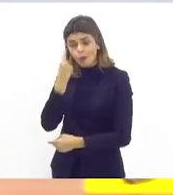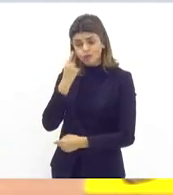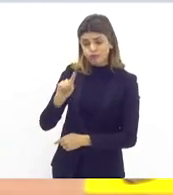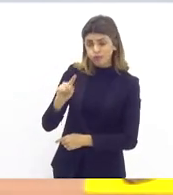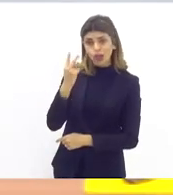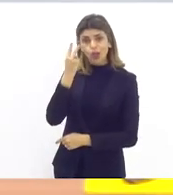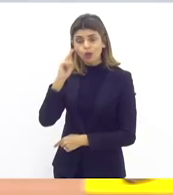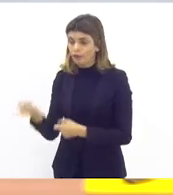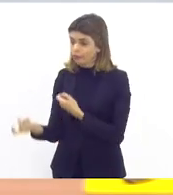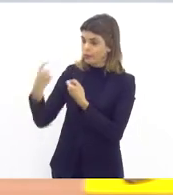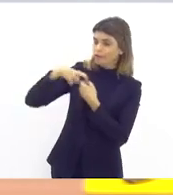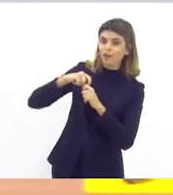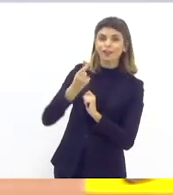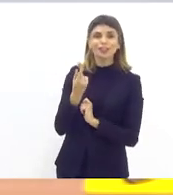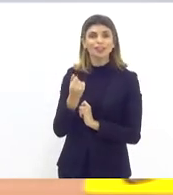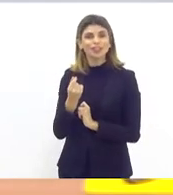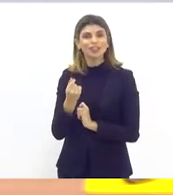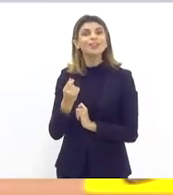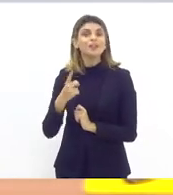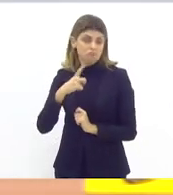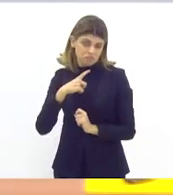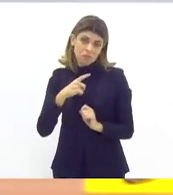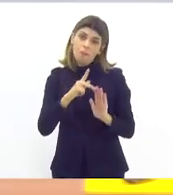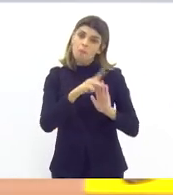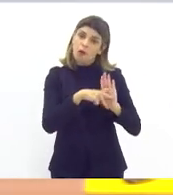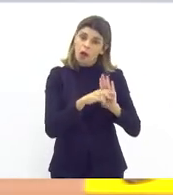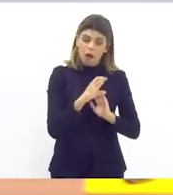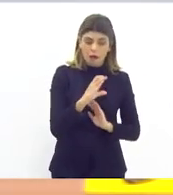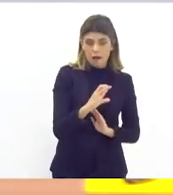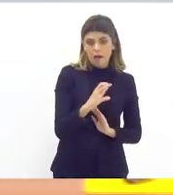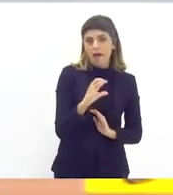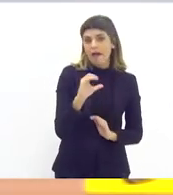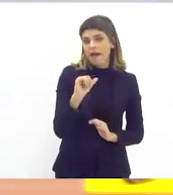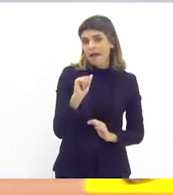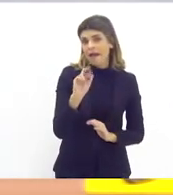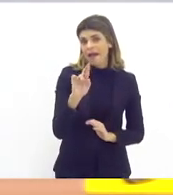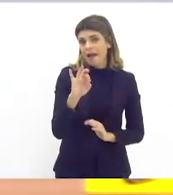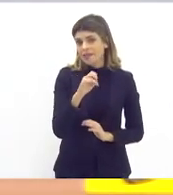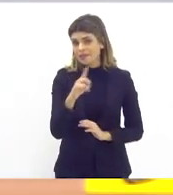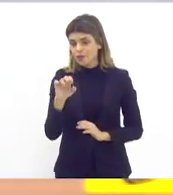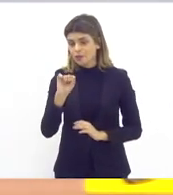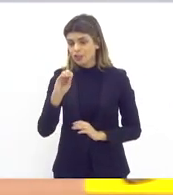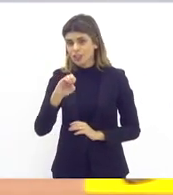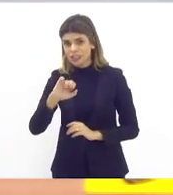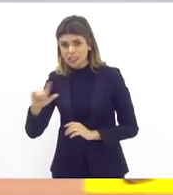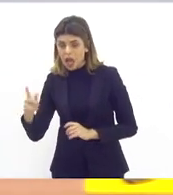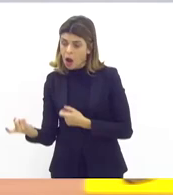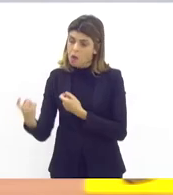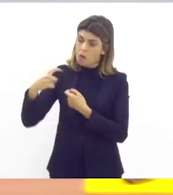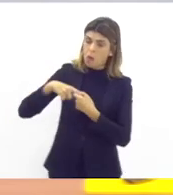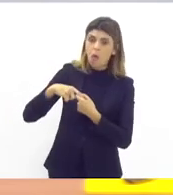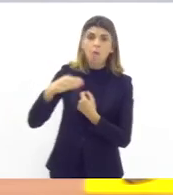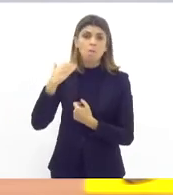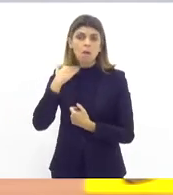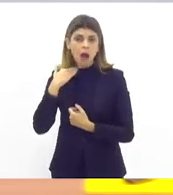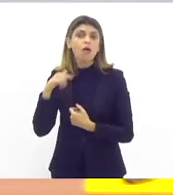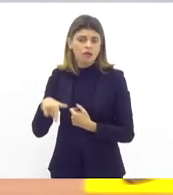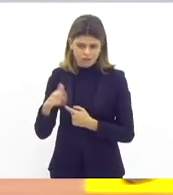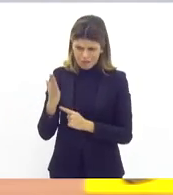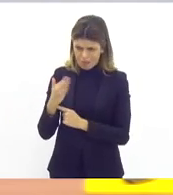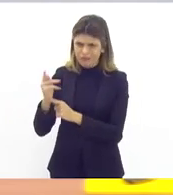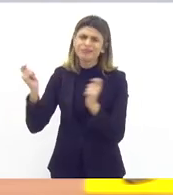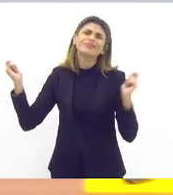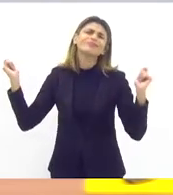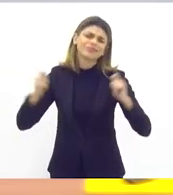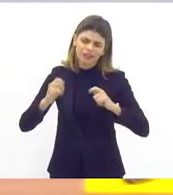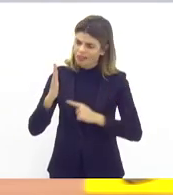um dia, dois dias, você acredita, ou no cartão do programa social, na conta que a pessoa tenha, se acredita o valor do cashback dela. O Brasil tem tecnologia para fazer isso, não